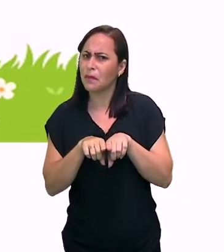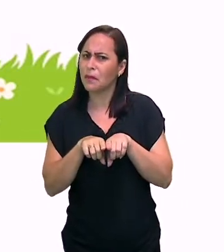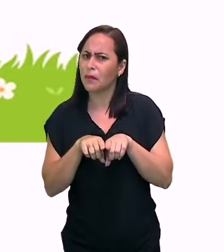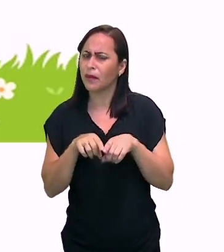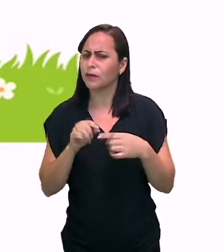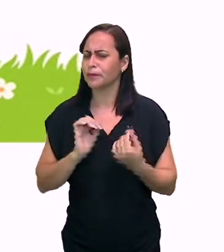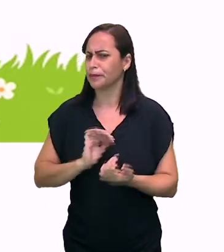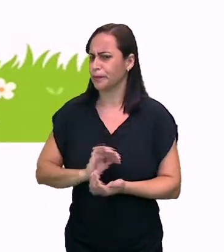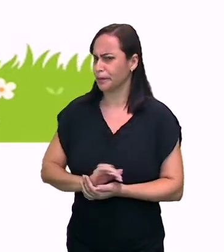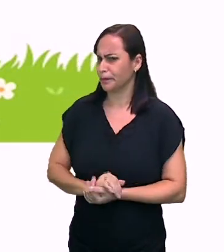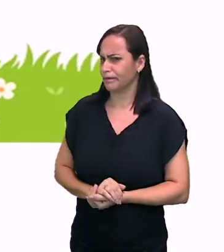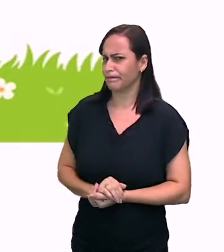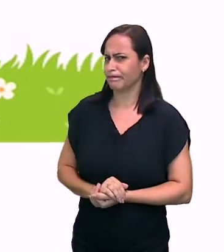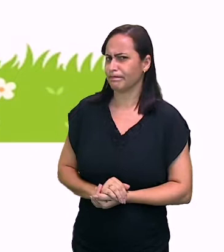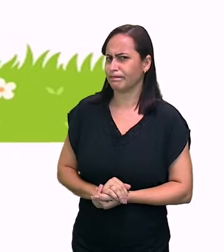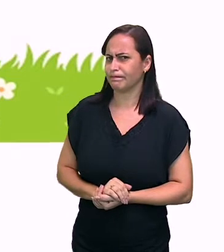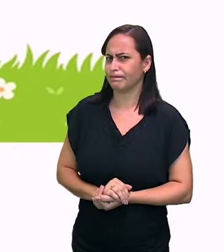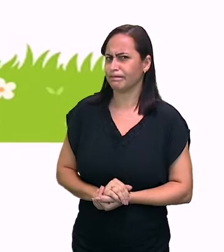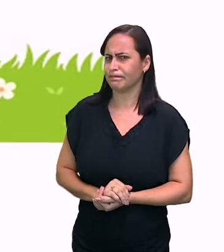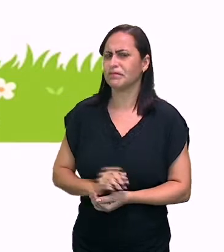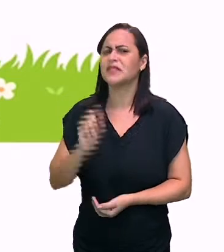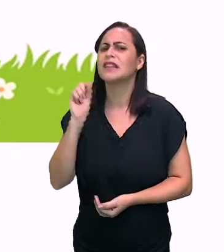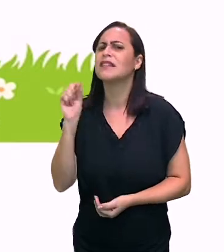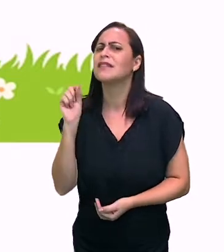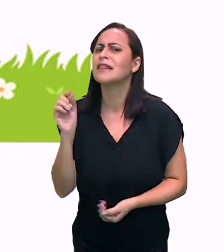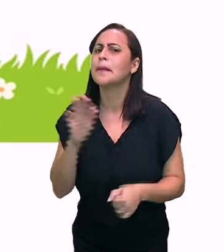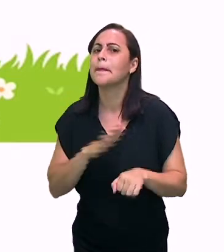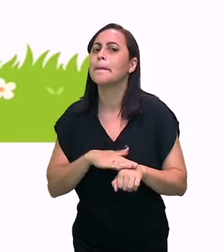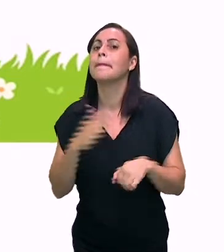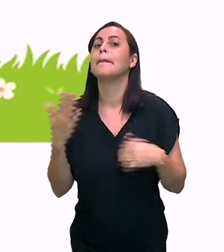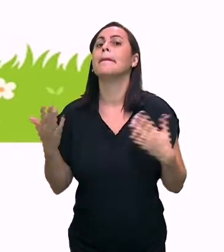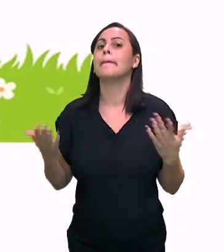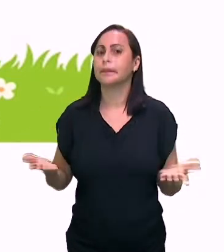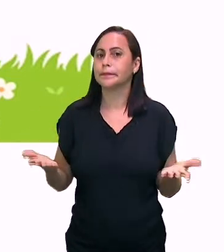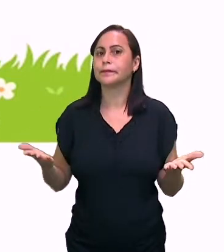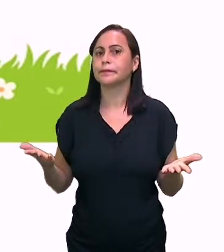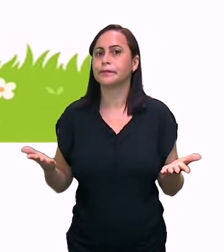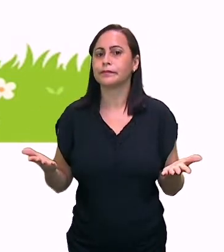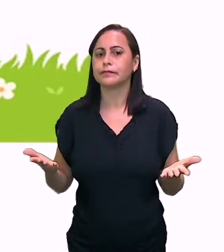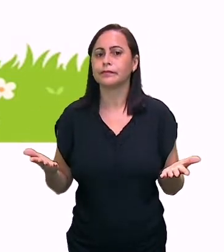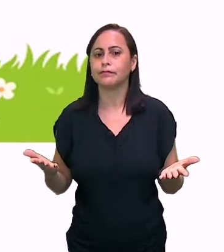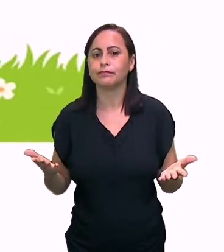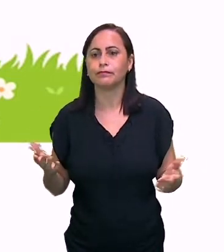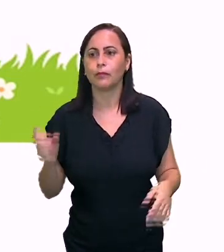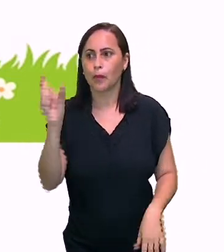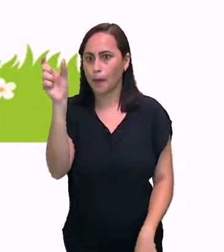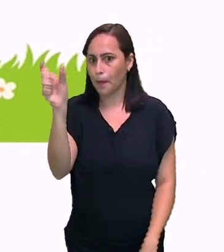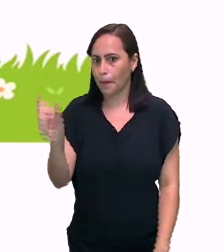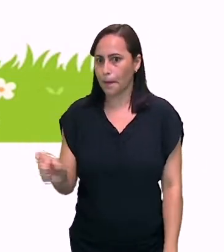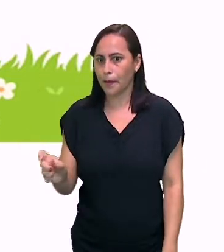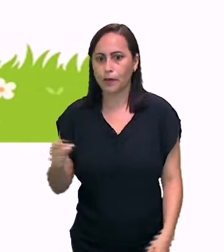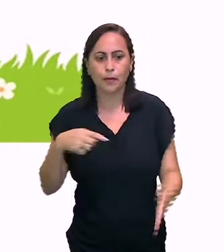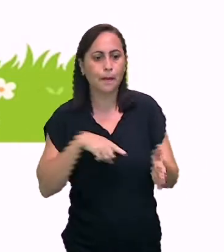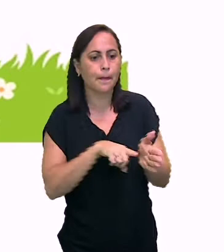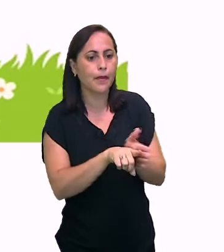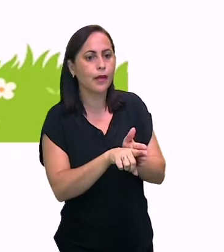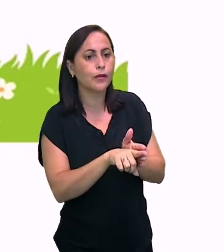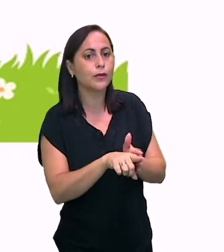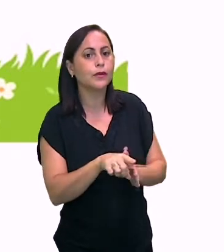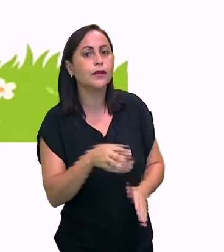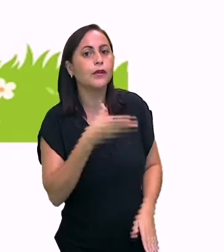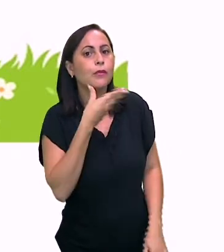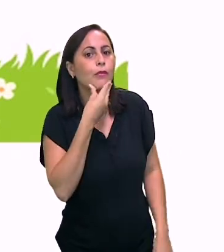irmão, e o que mais? O Pedro pergunta pro